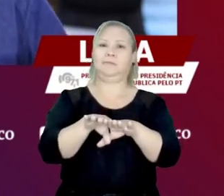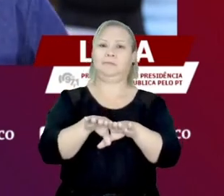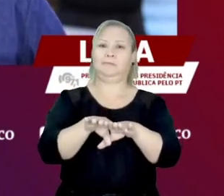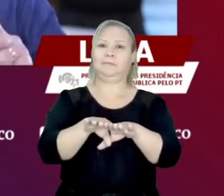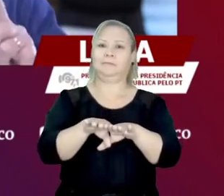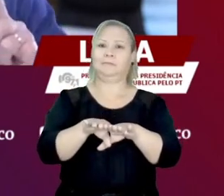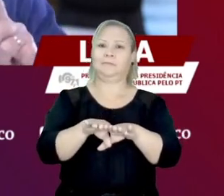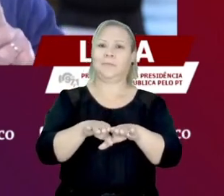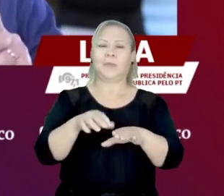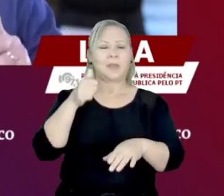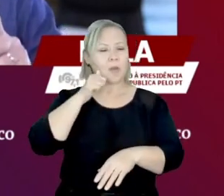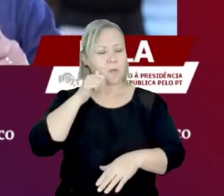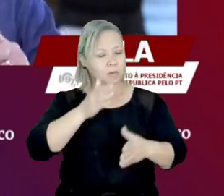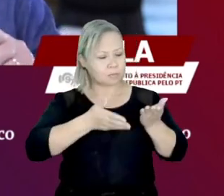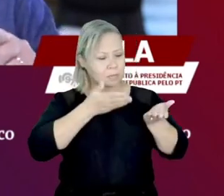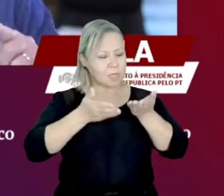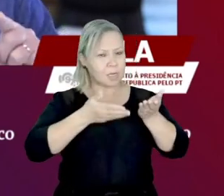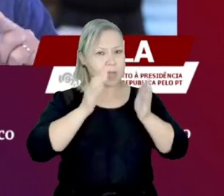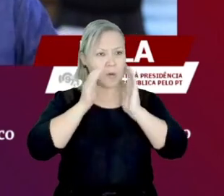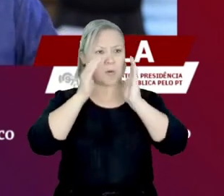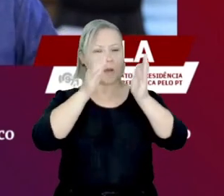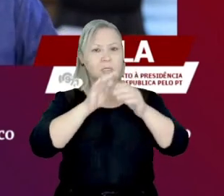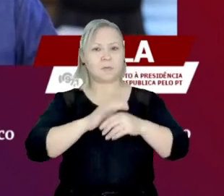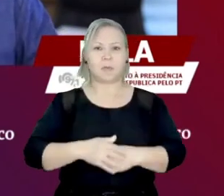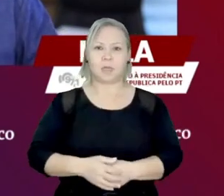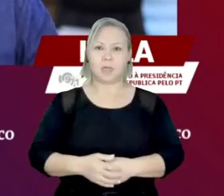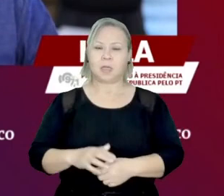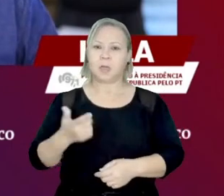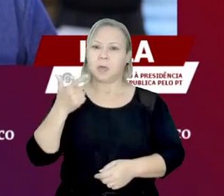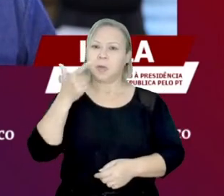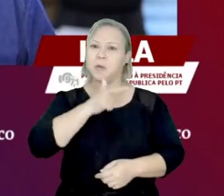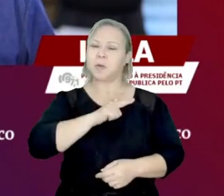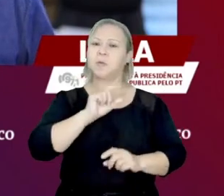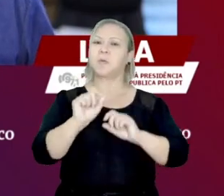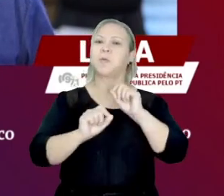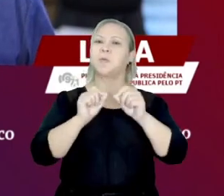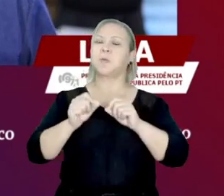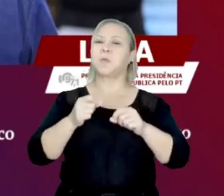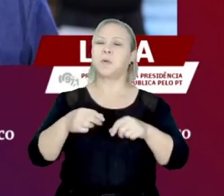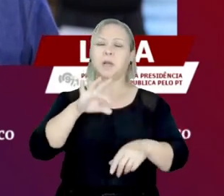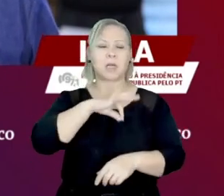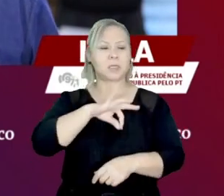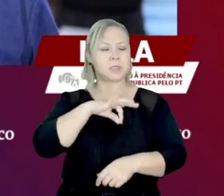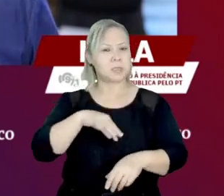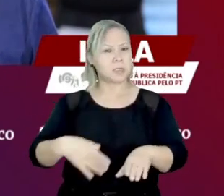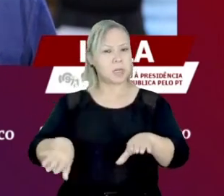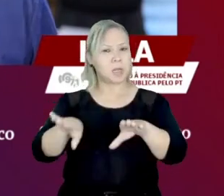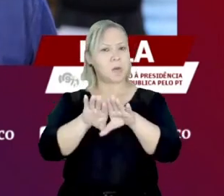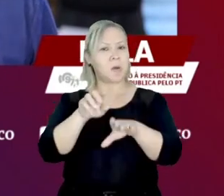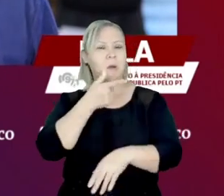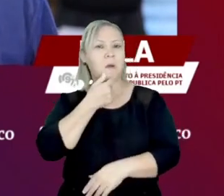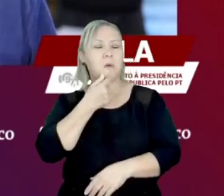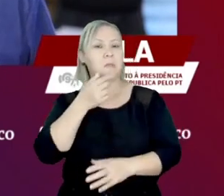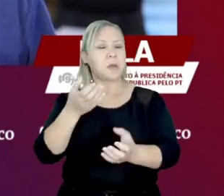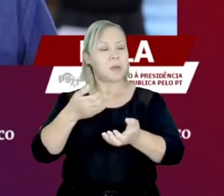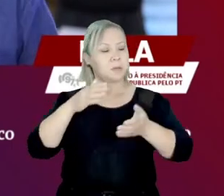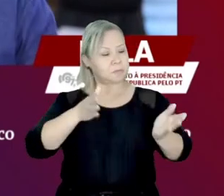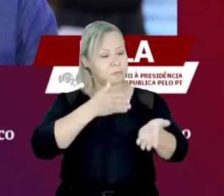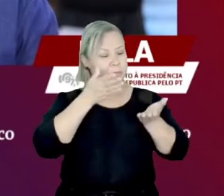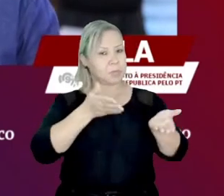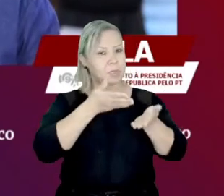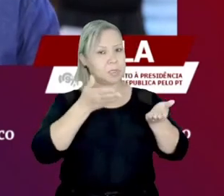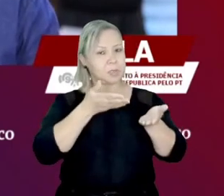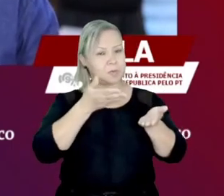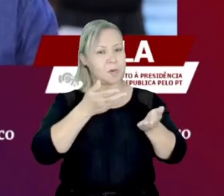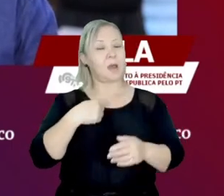E no nosso governo, você está lembrado que quando nós fizemos do Minha Casa Minha Vida, você está lembrado que a casa era entregue para a mulher. Você está lembrado